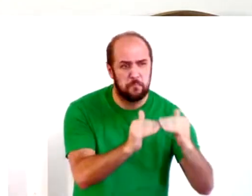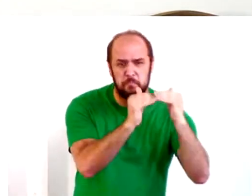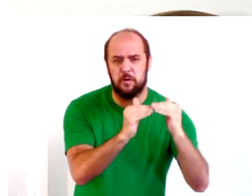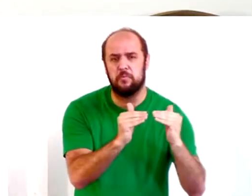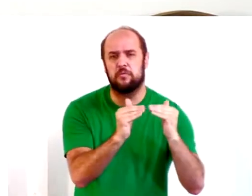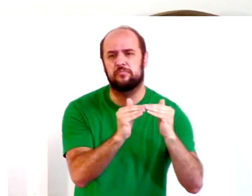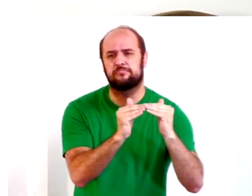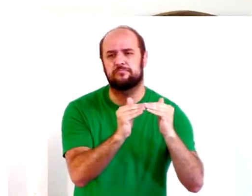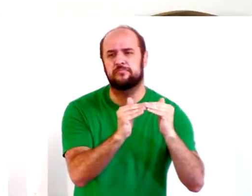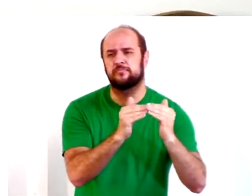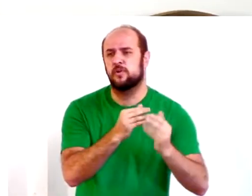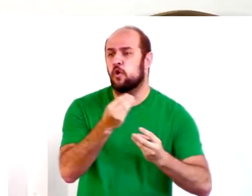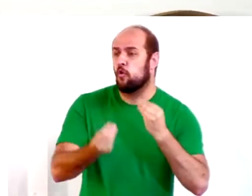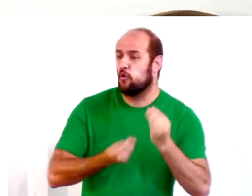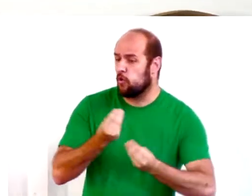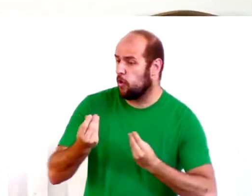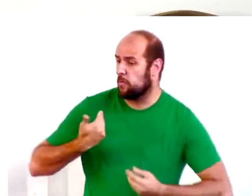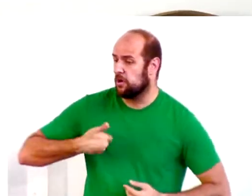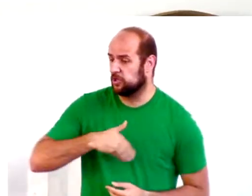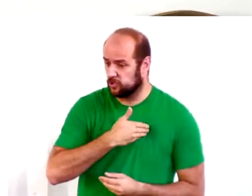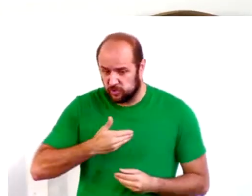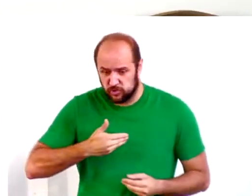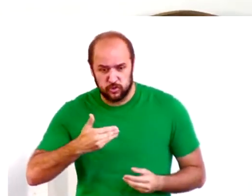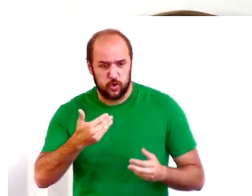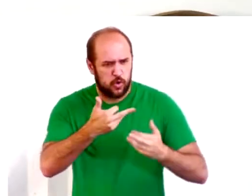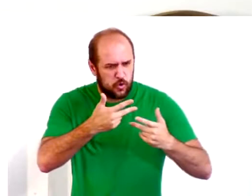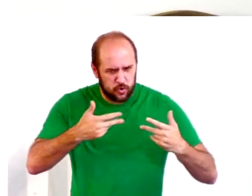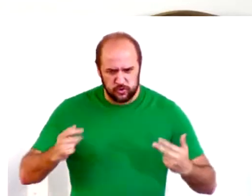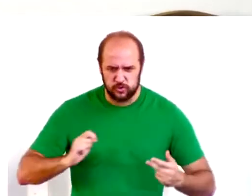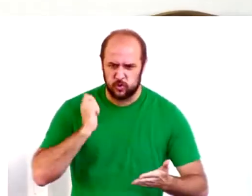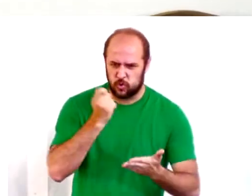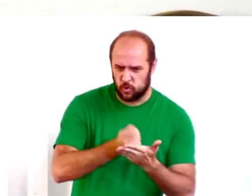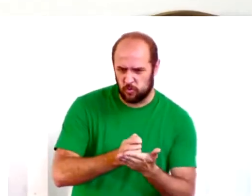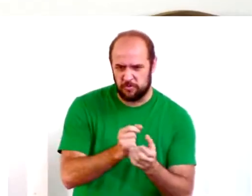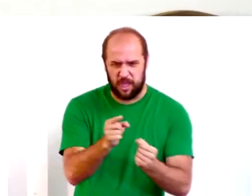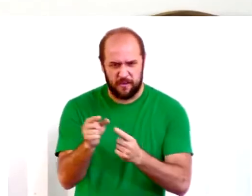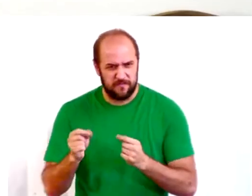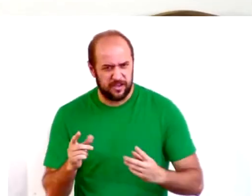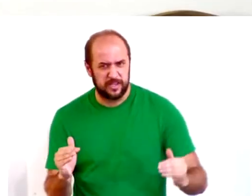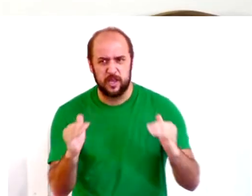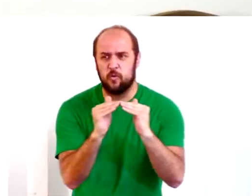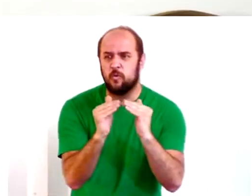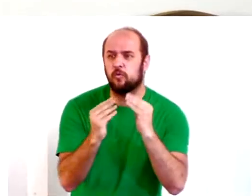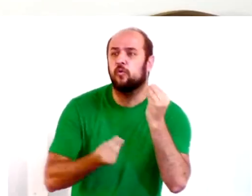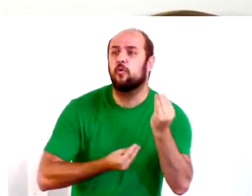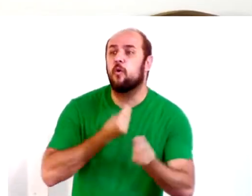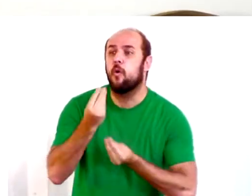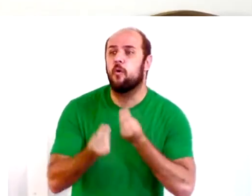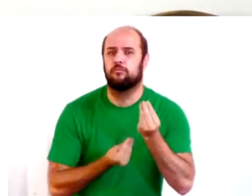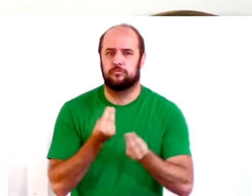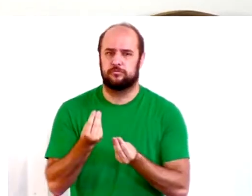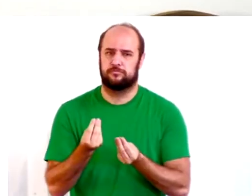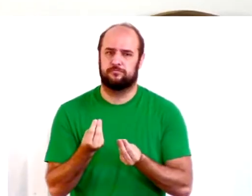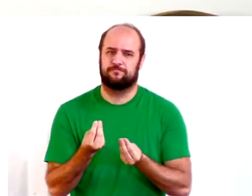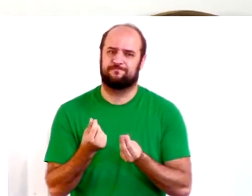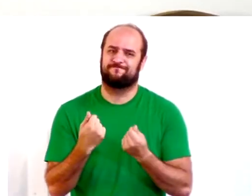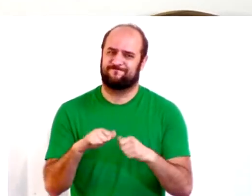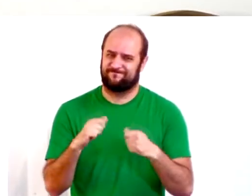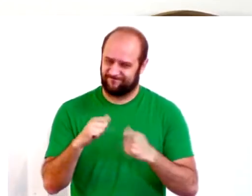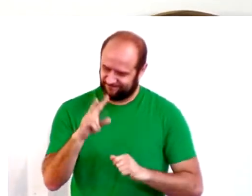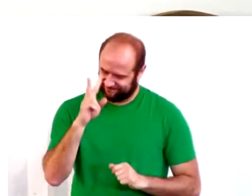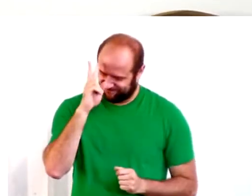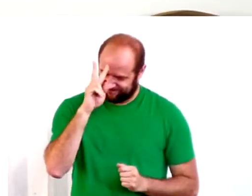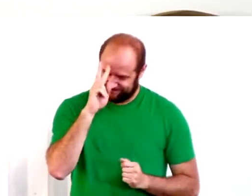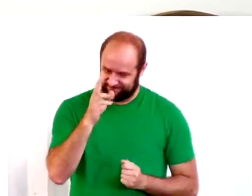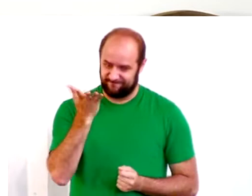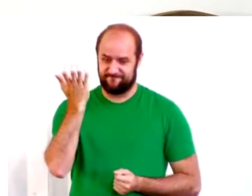Como é que nós estamos nos nossos acordos firmados de compra e venda? Como? A gente precisa voltar a um